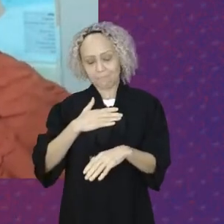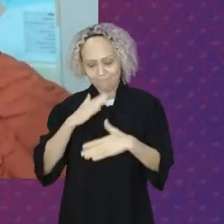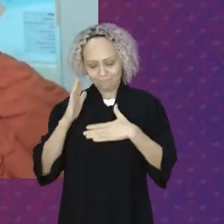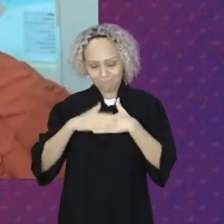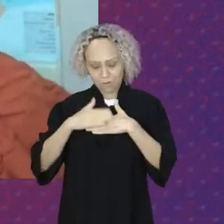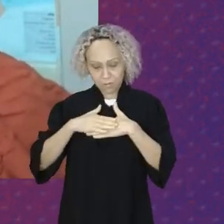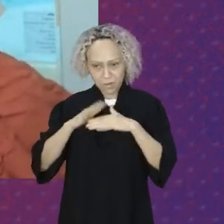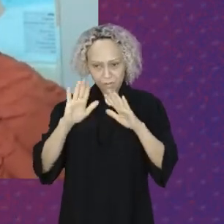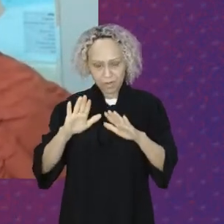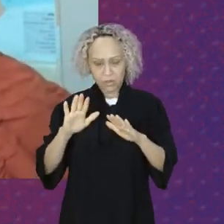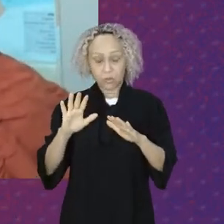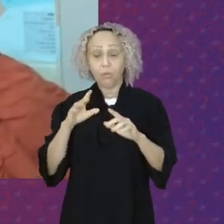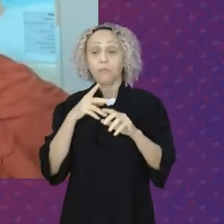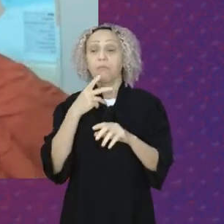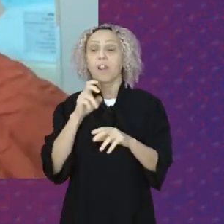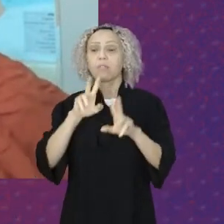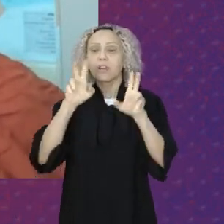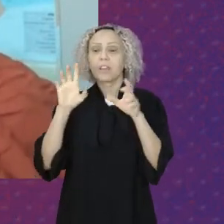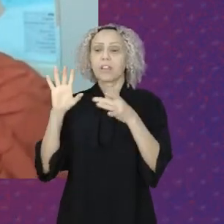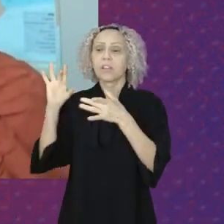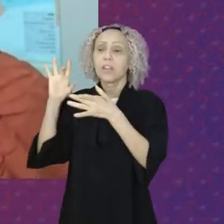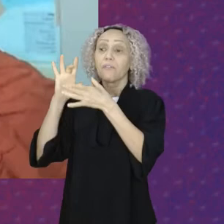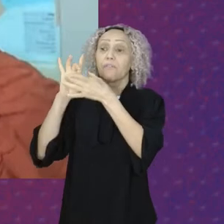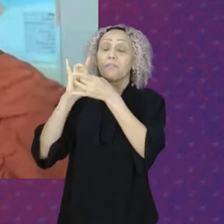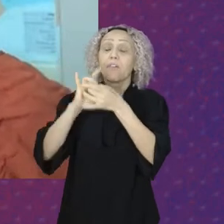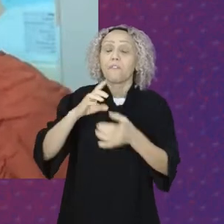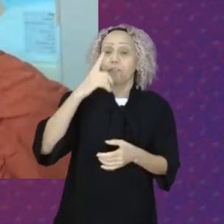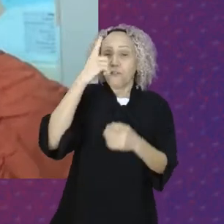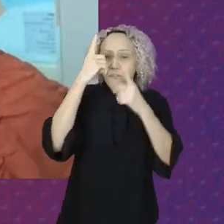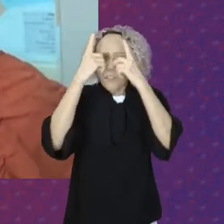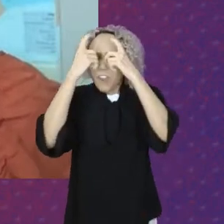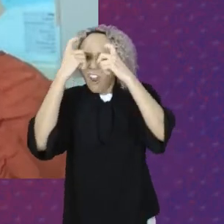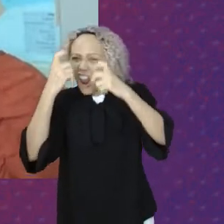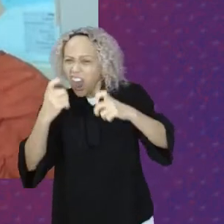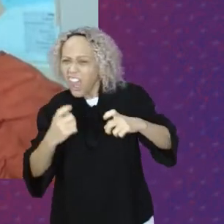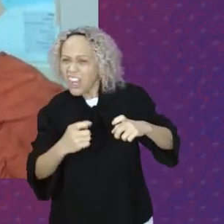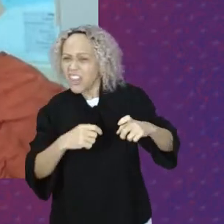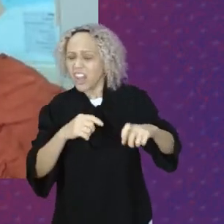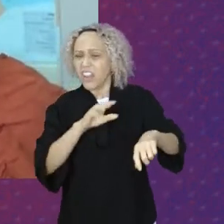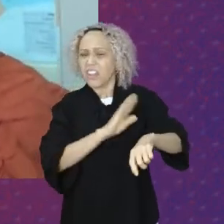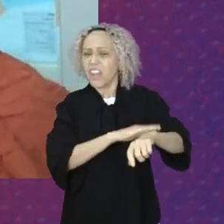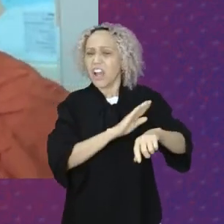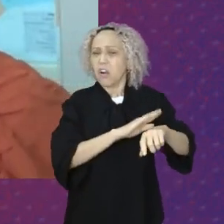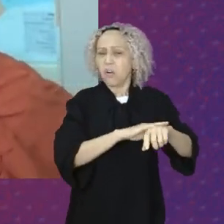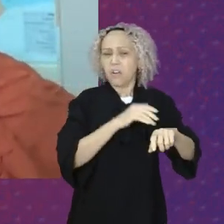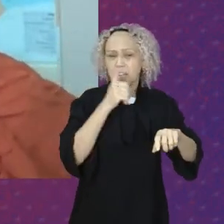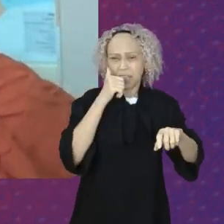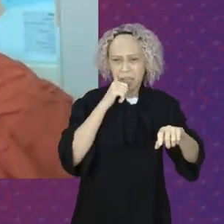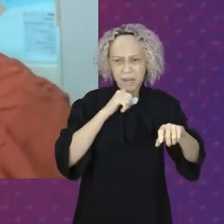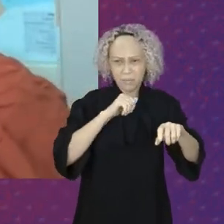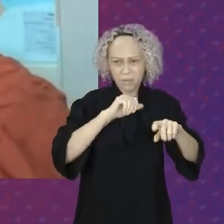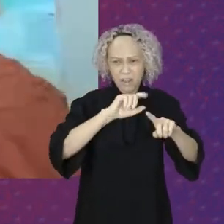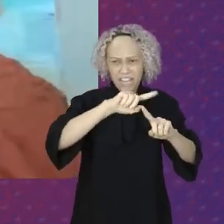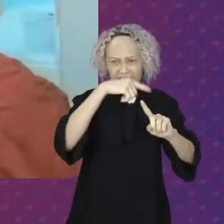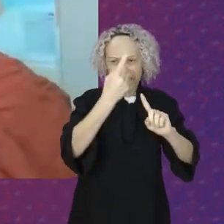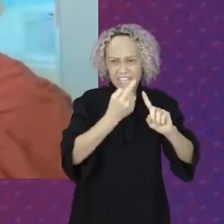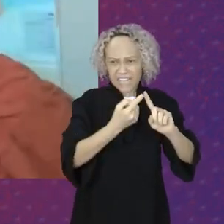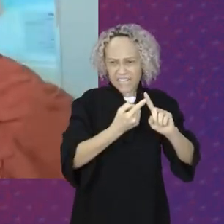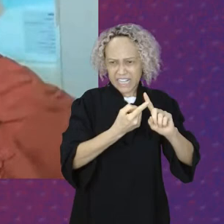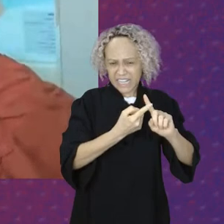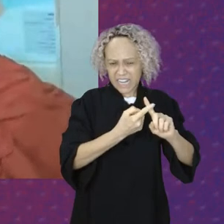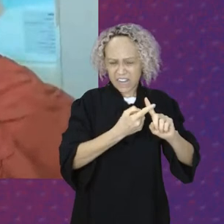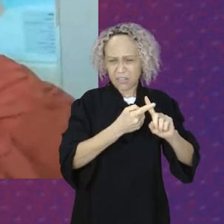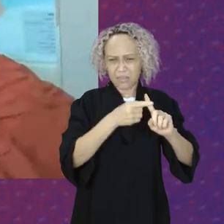o contexto da violência obstétrica, da opção da mulher, de que forma ela quer ter seu filho, do muitas e